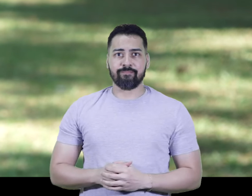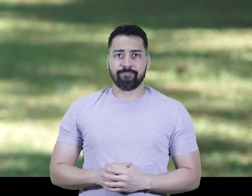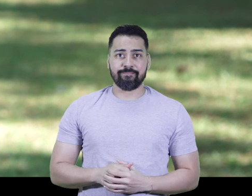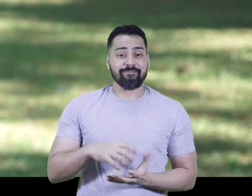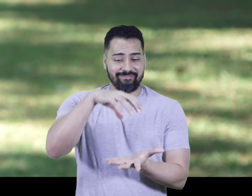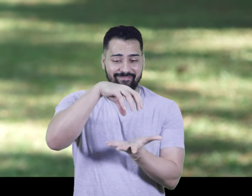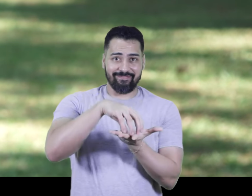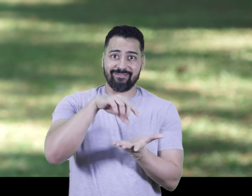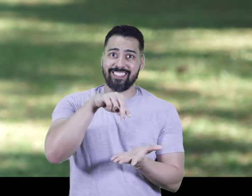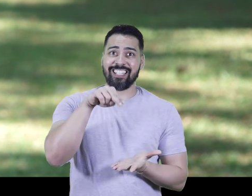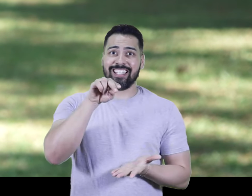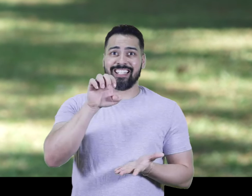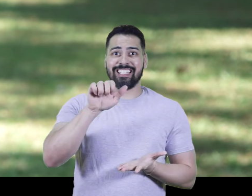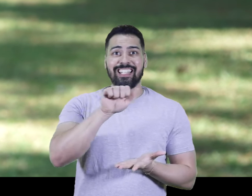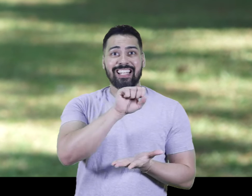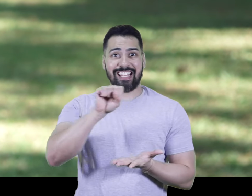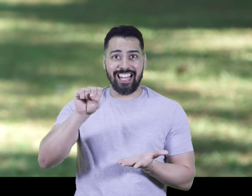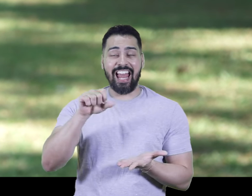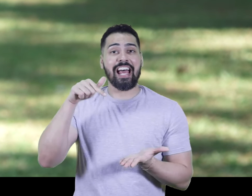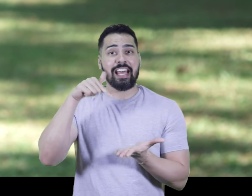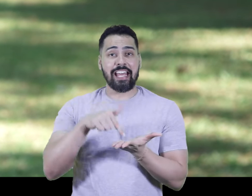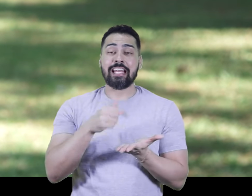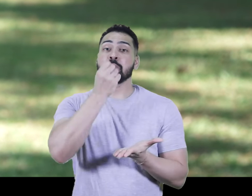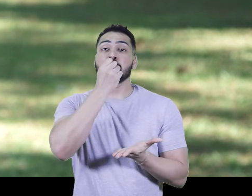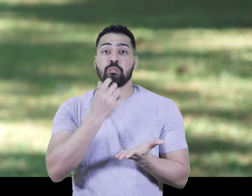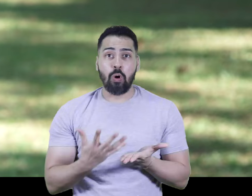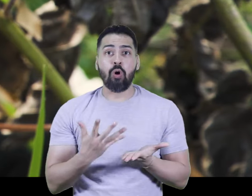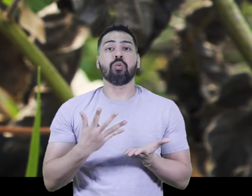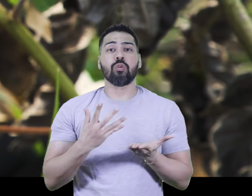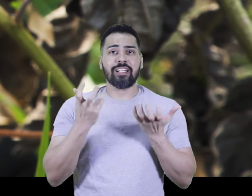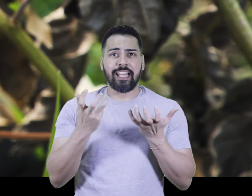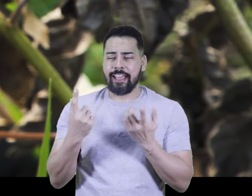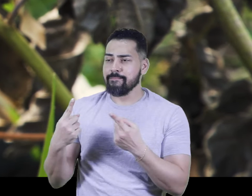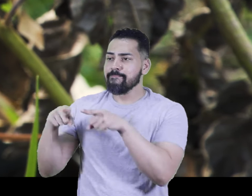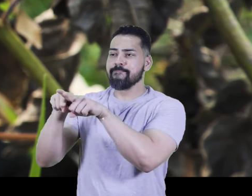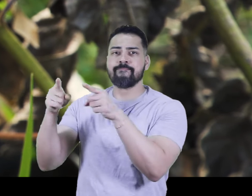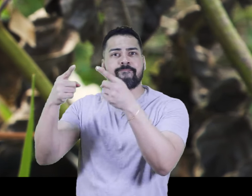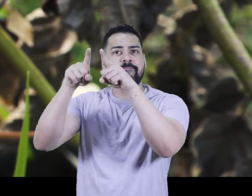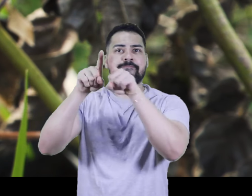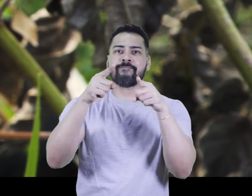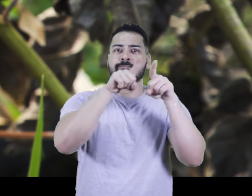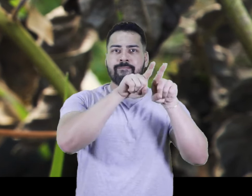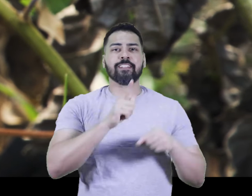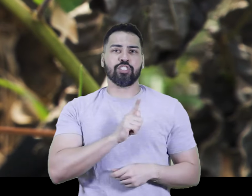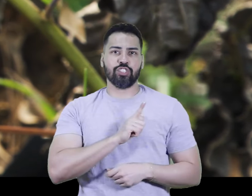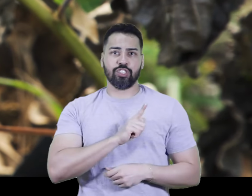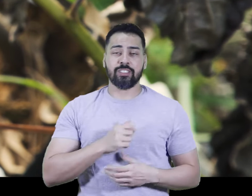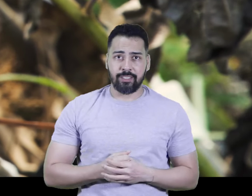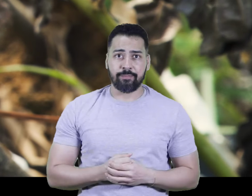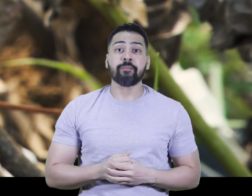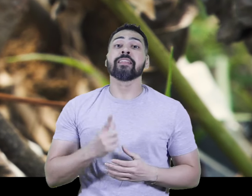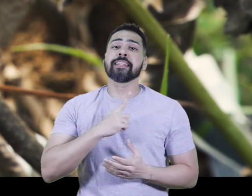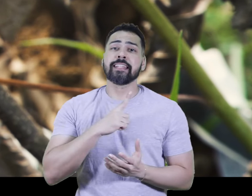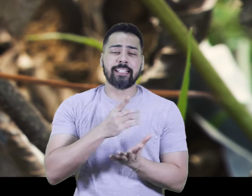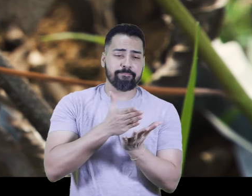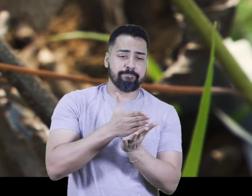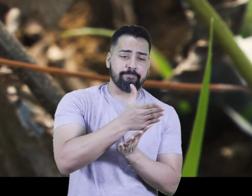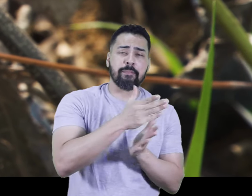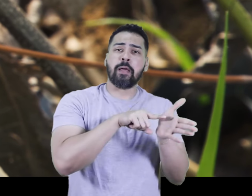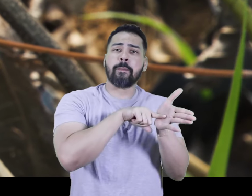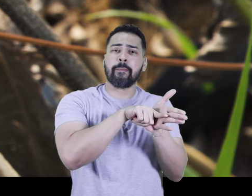ele foi concebido, né, a sua concepção é para que nós tivéssemos atuações múltiplas. Então, num primeiro momento, nós